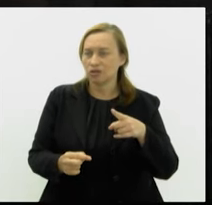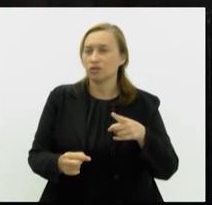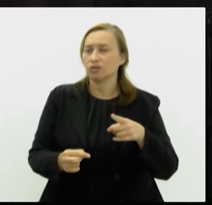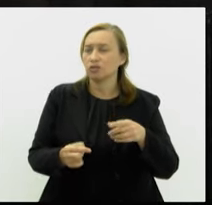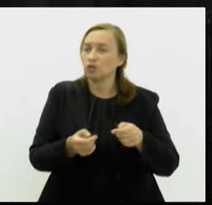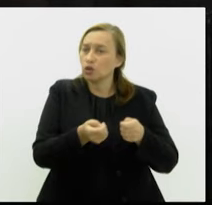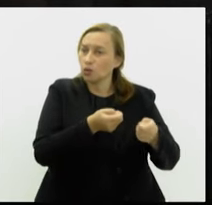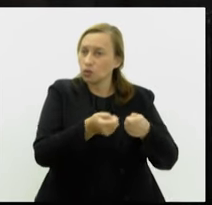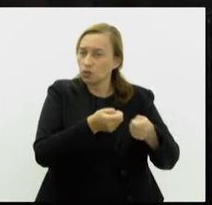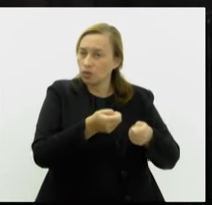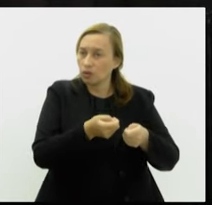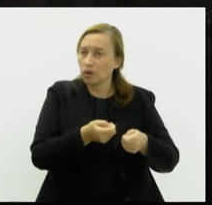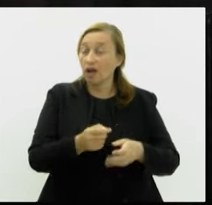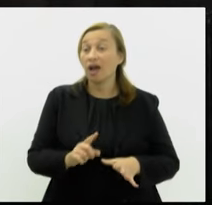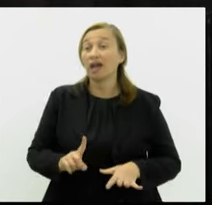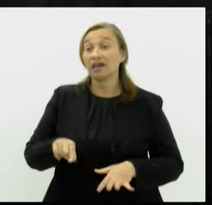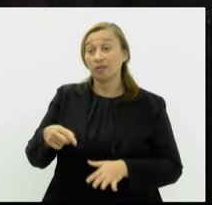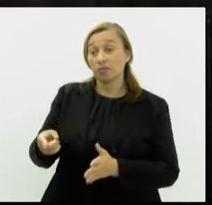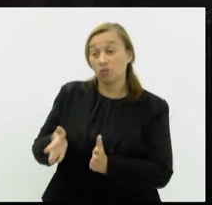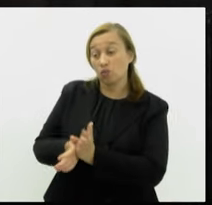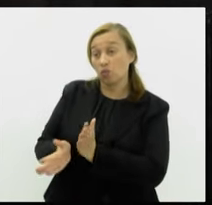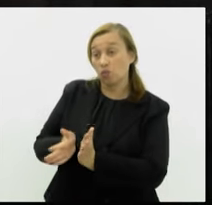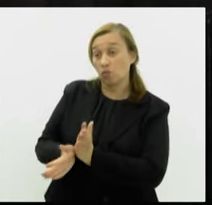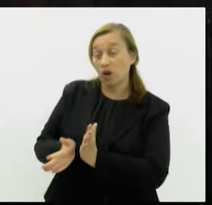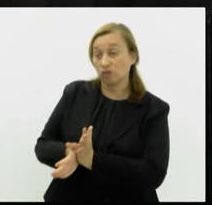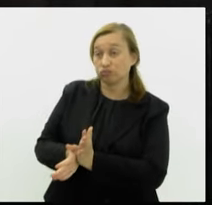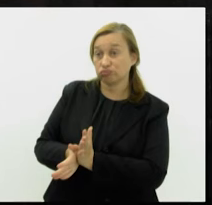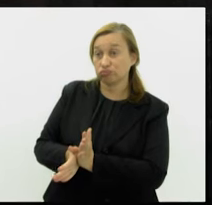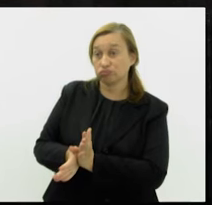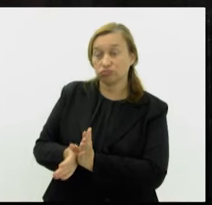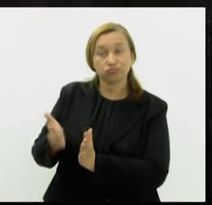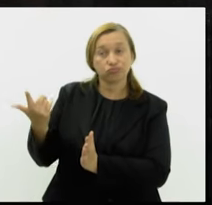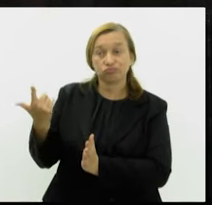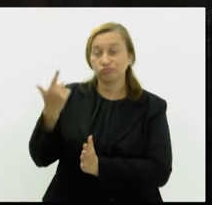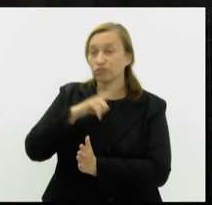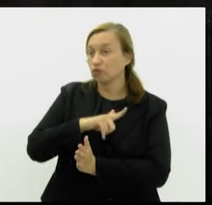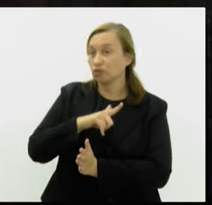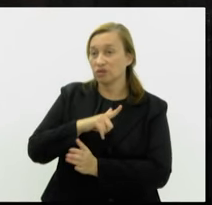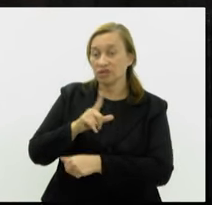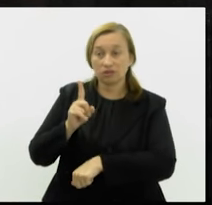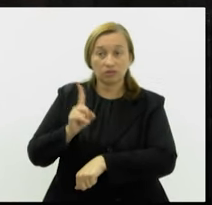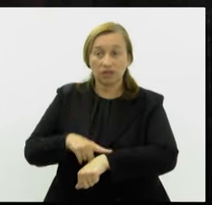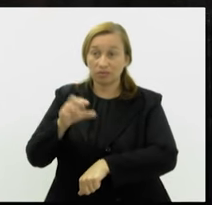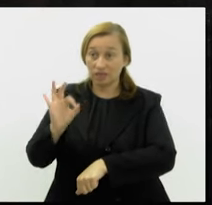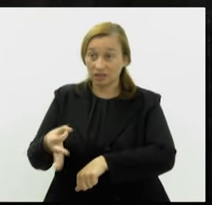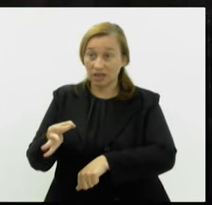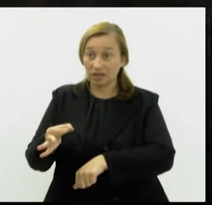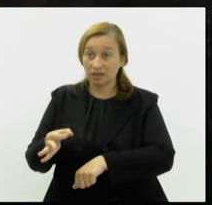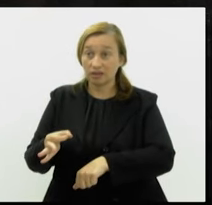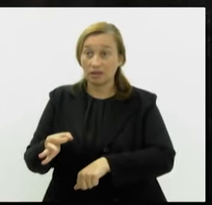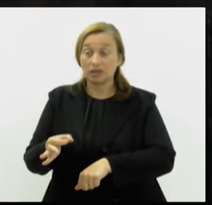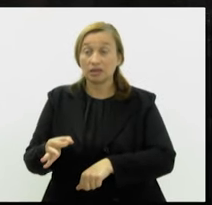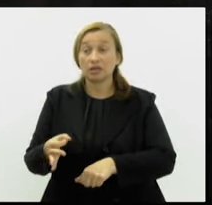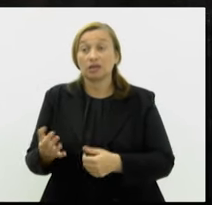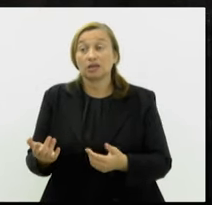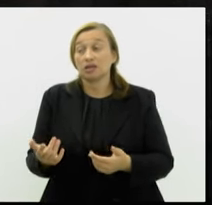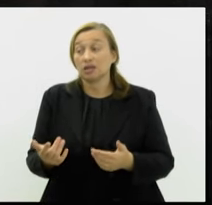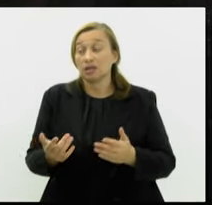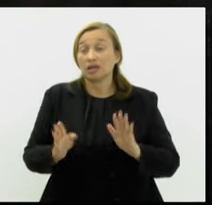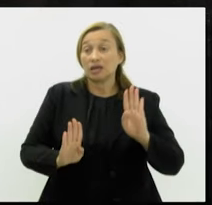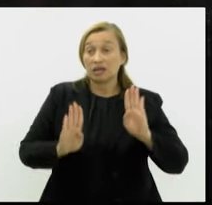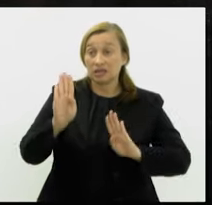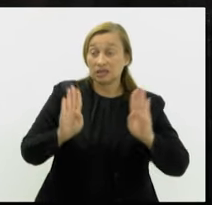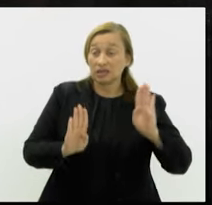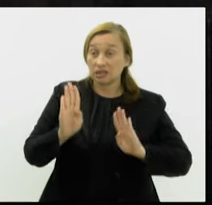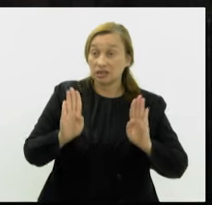o ordenador de despesa não consegue licitar a tempo e, por via de consequência, não gasta.